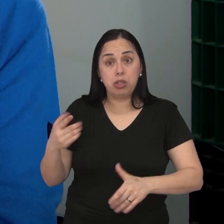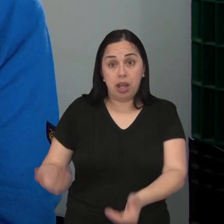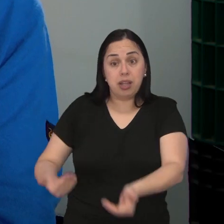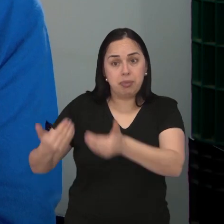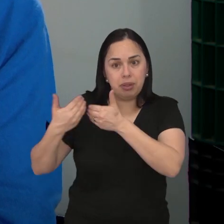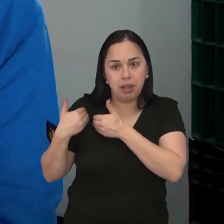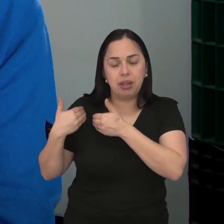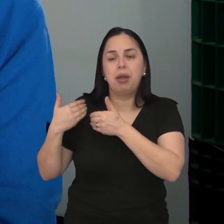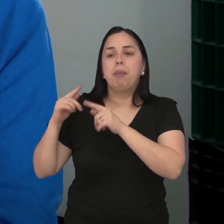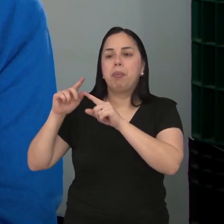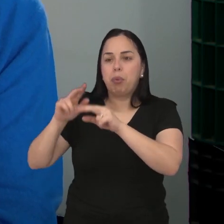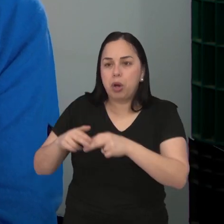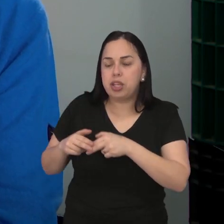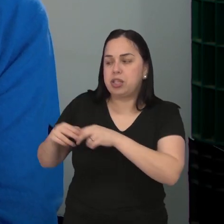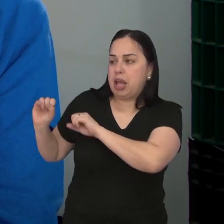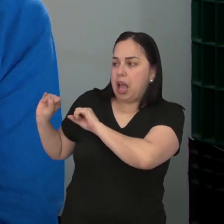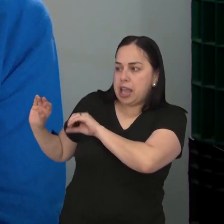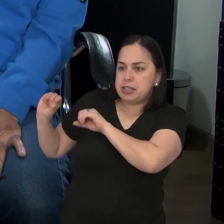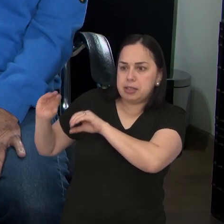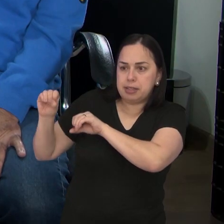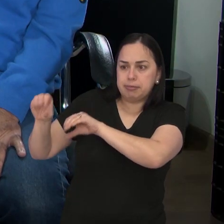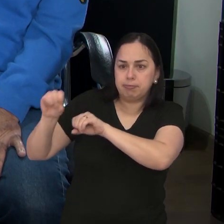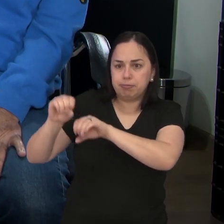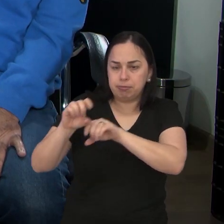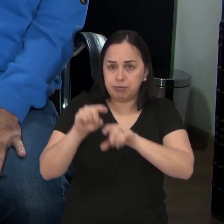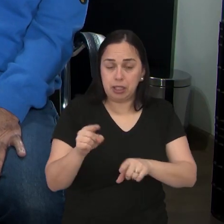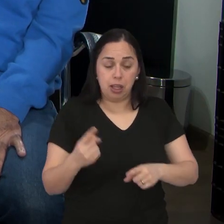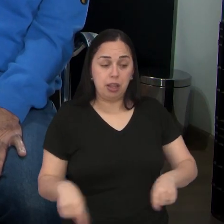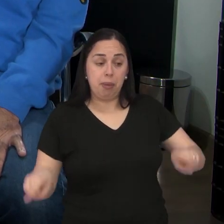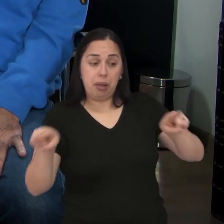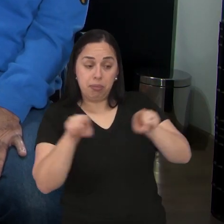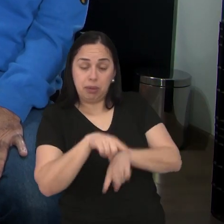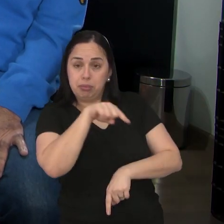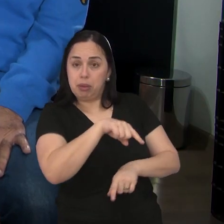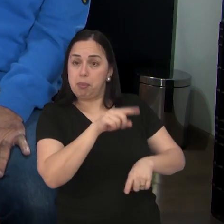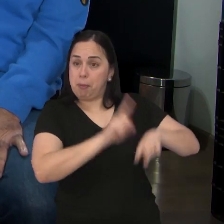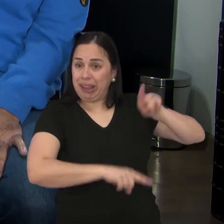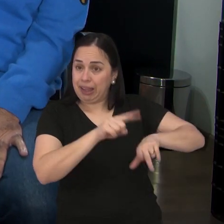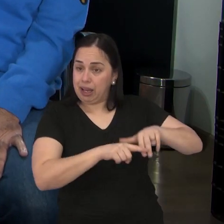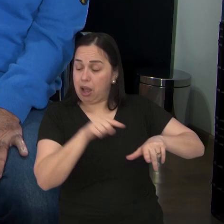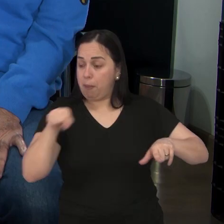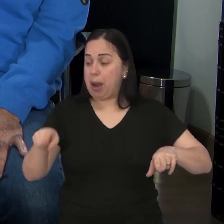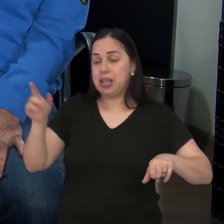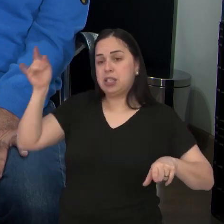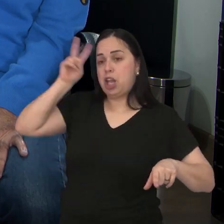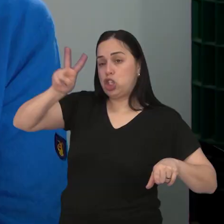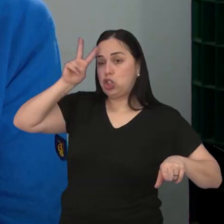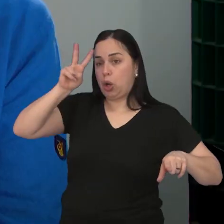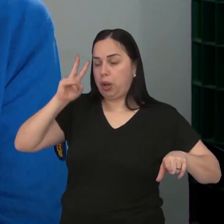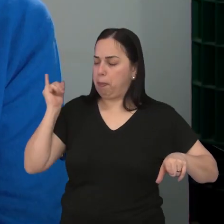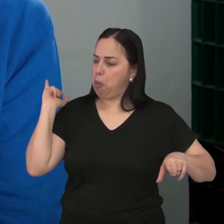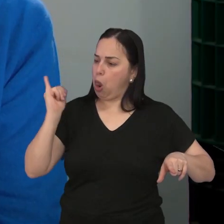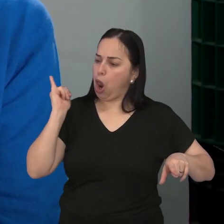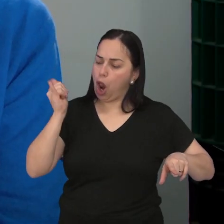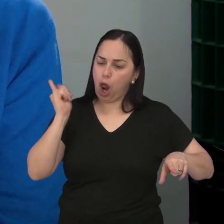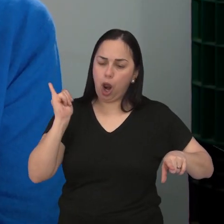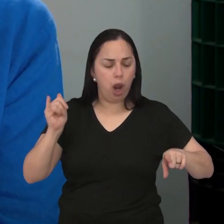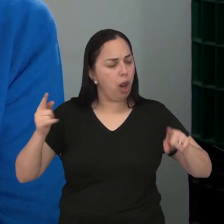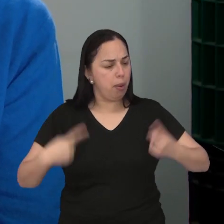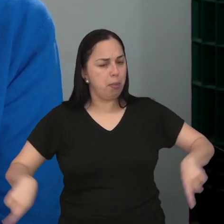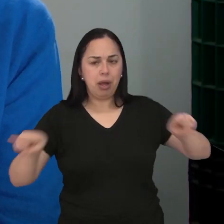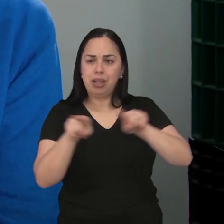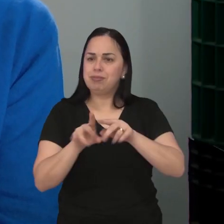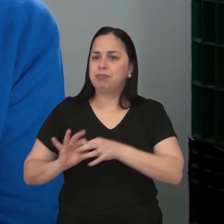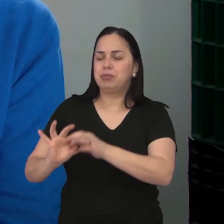obrigação. Então, a educação patrimonial, vincular a arqueologia ao patrimônio cultural, perfeito. Mas, sobretudo, vincular a